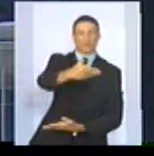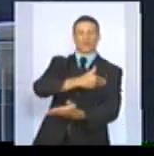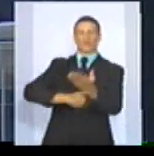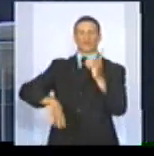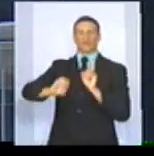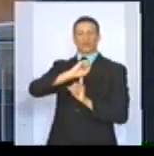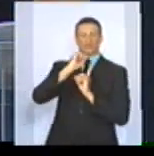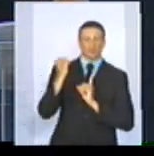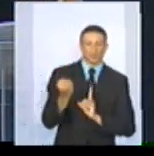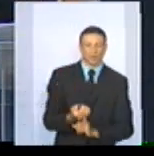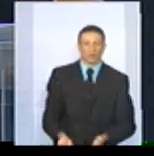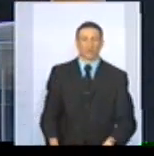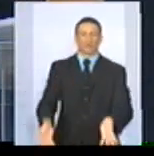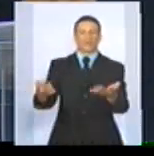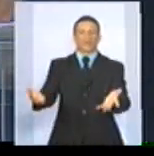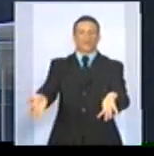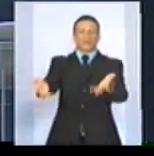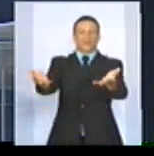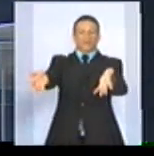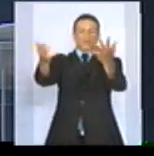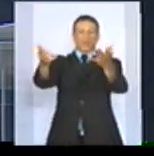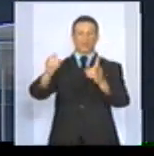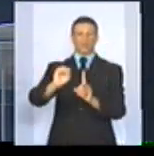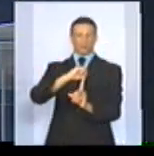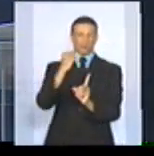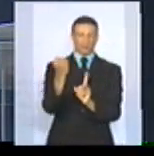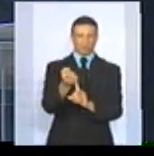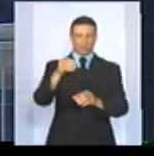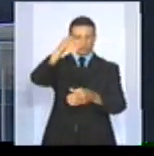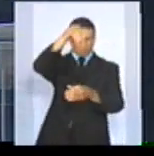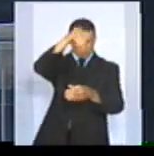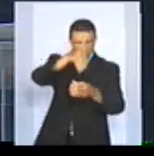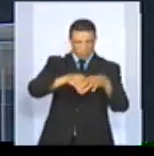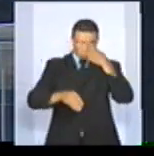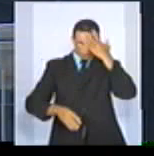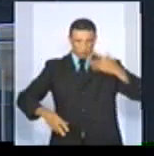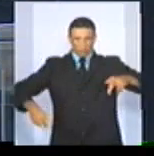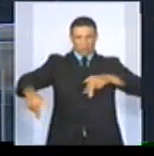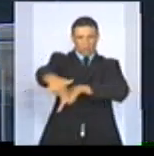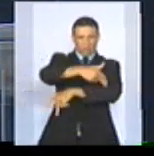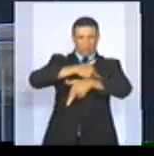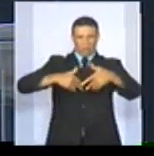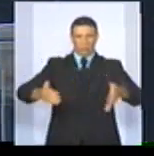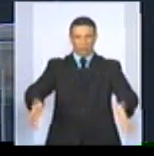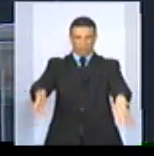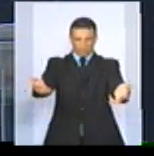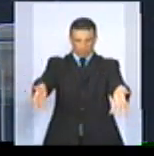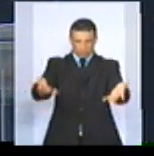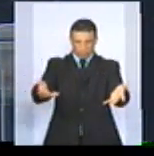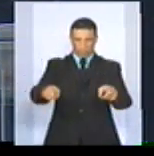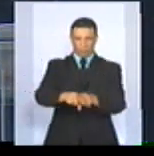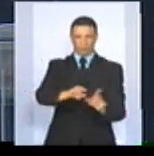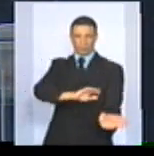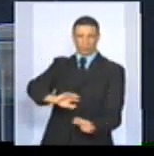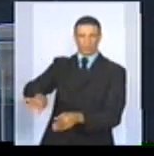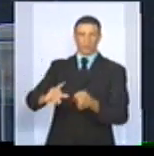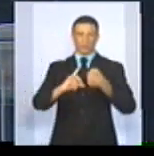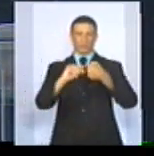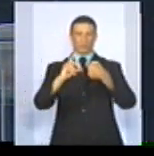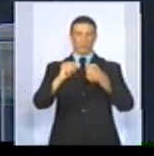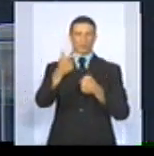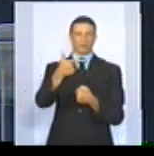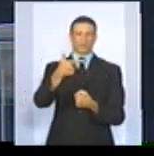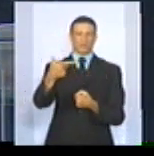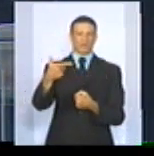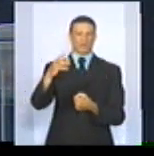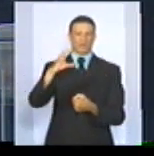o bem-estar da população e a autonomia tecnológica do país. O artigo 220, no seu